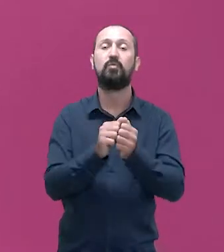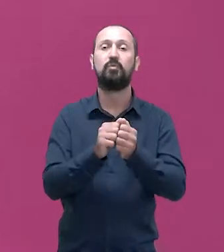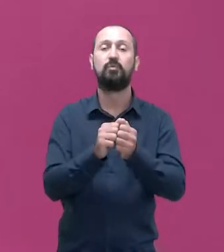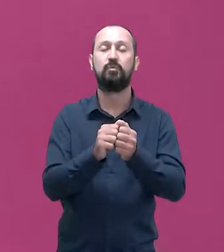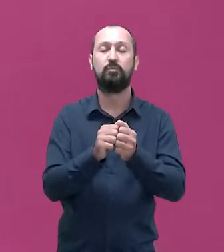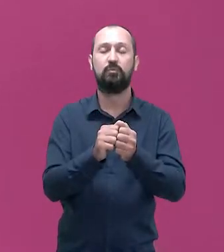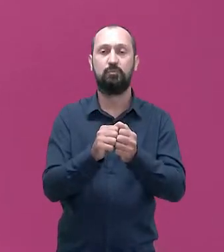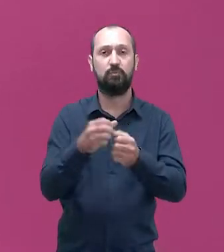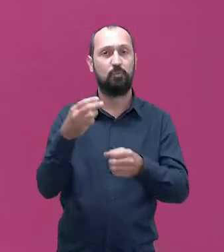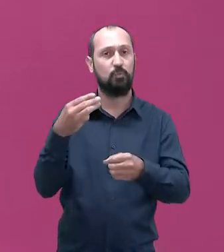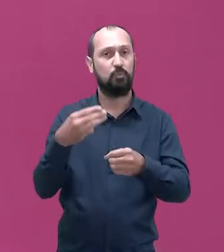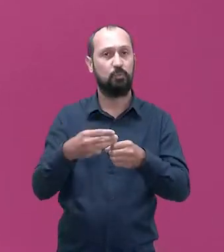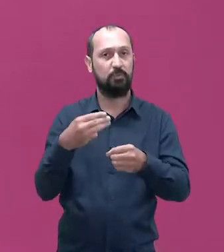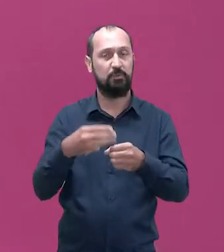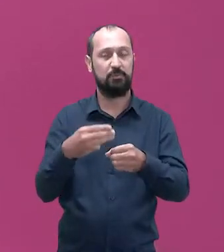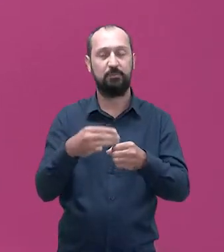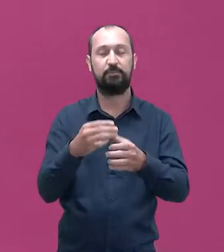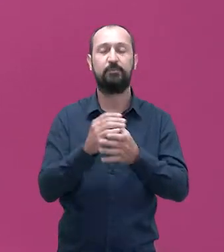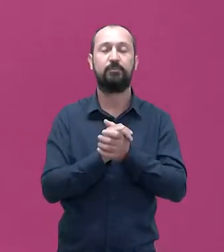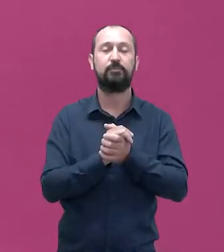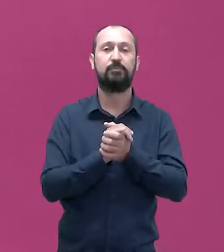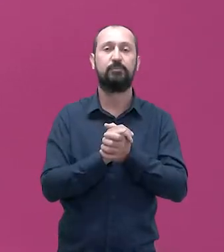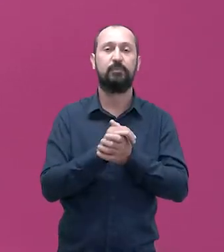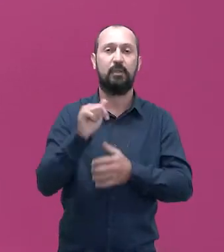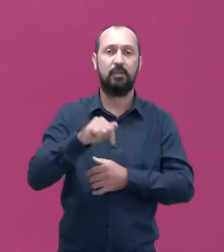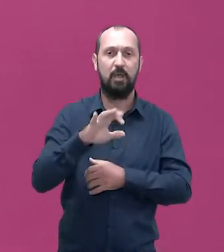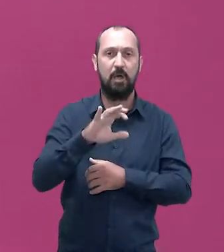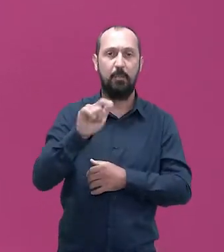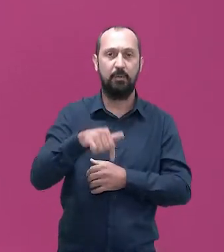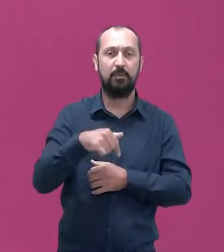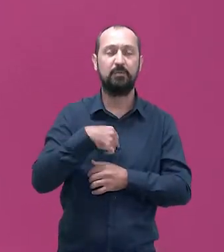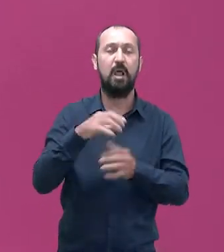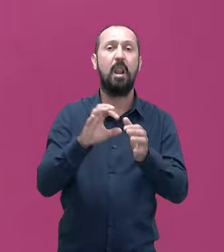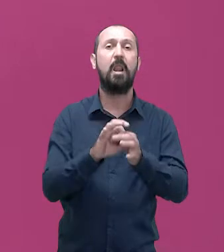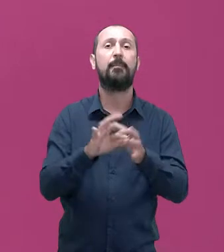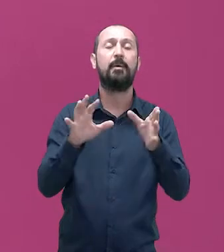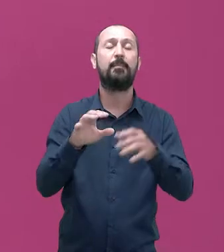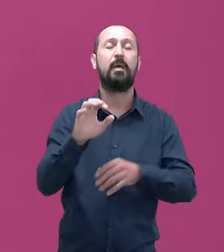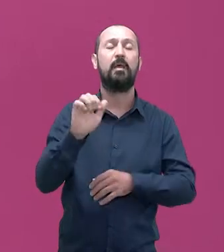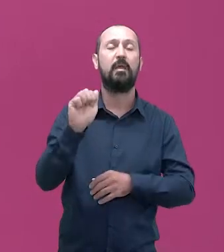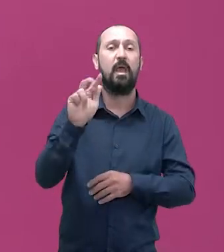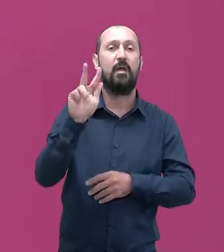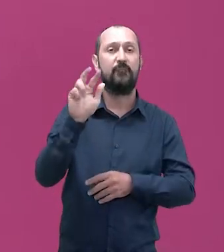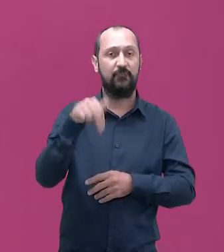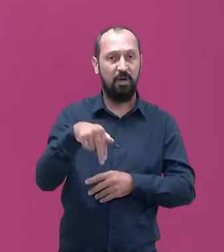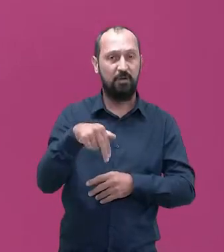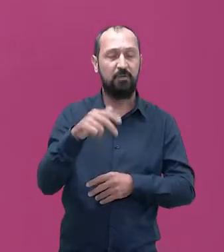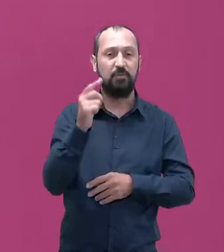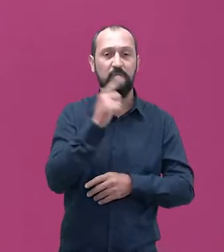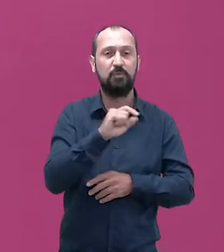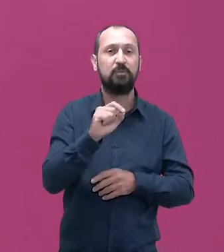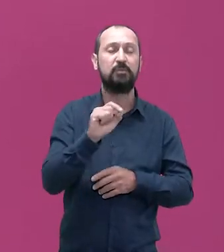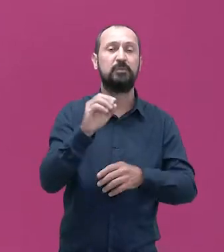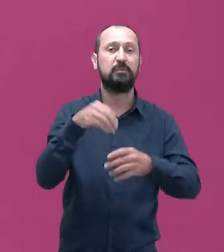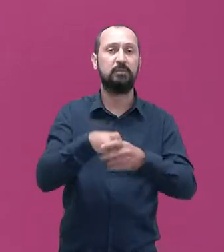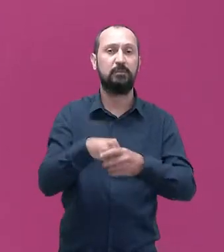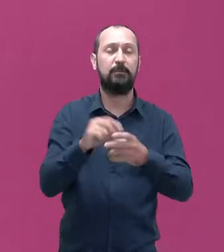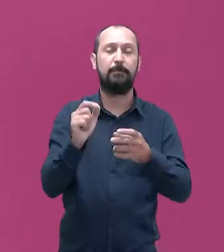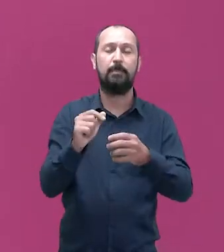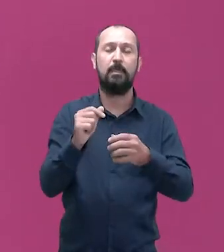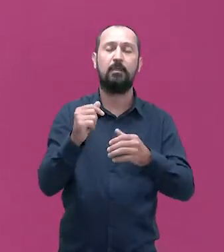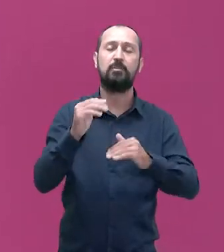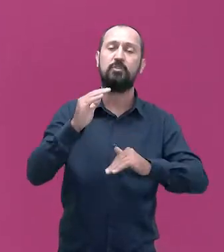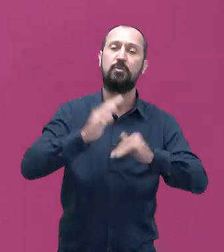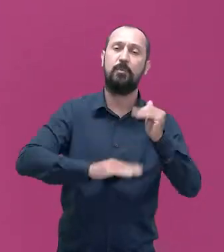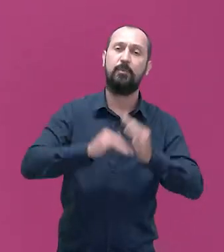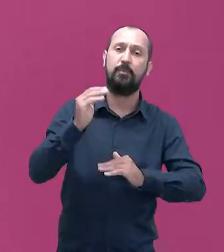atividade intermunicipal. Já no município de Campo Grande, nós conseguimos liberações para que as vans possam trabalhar tanto na